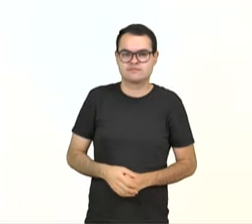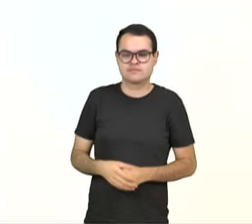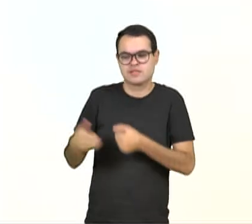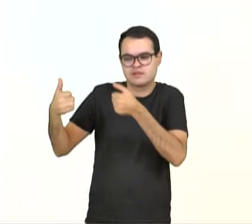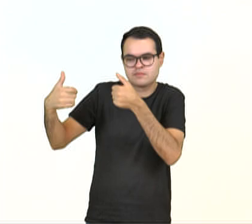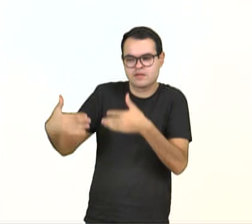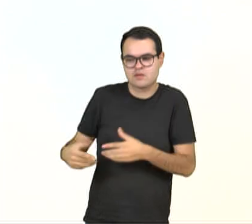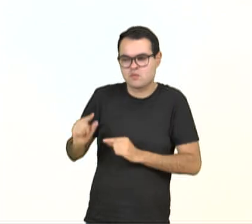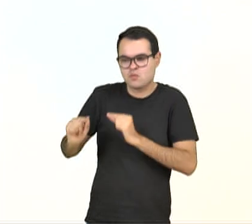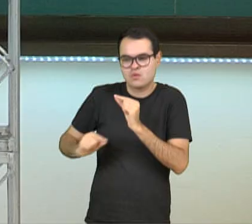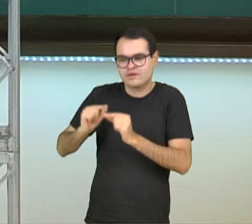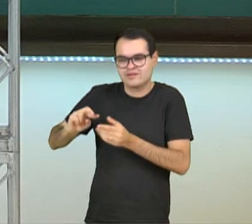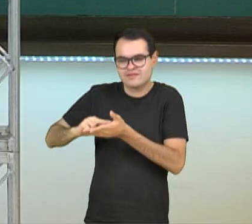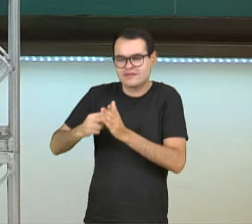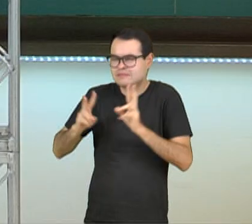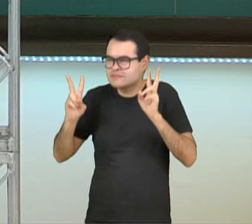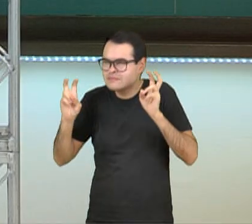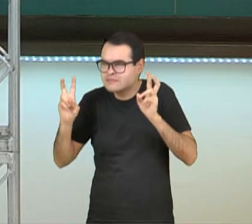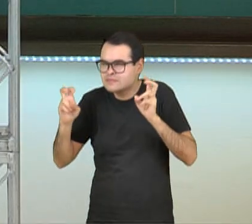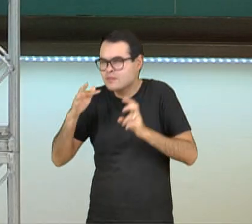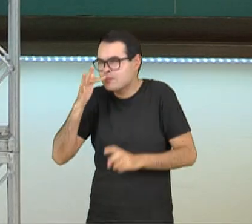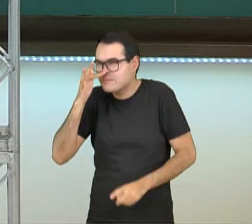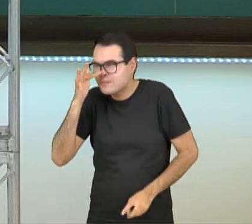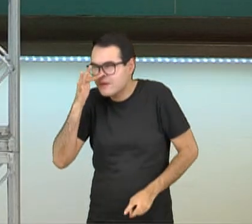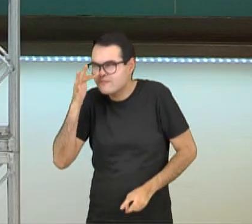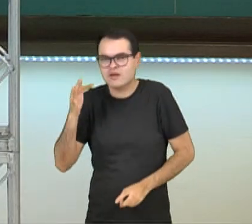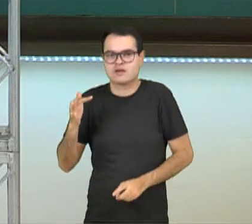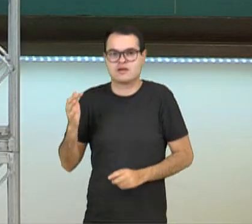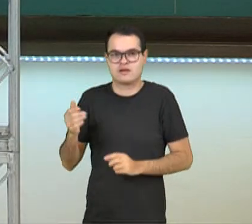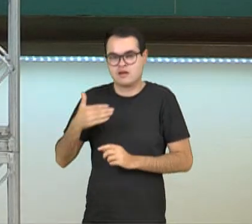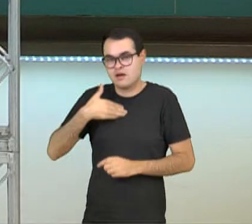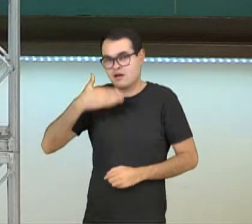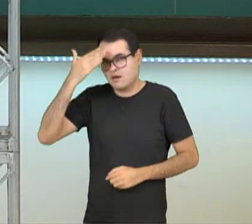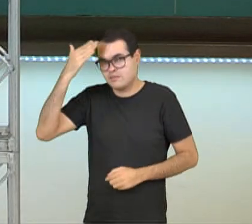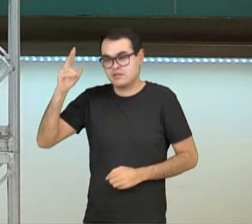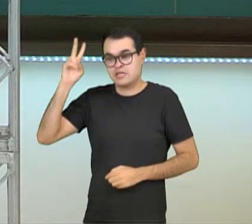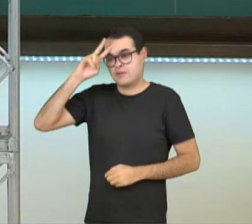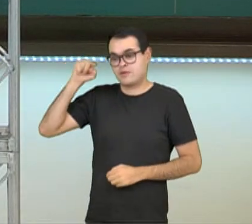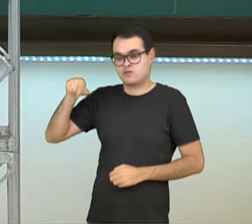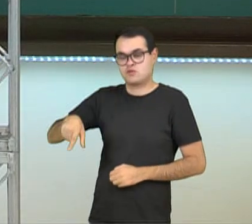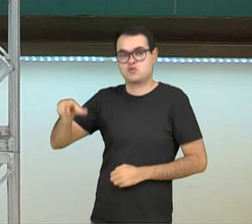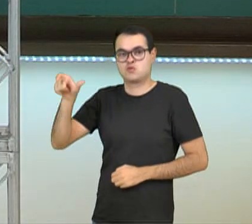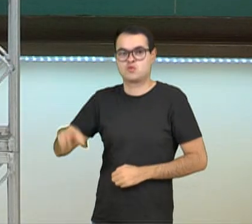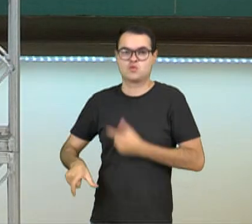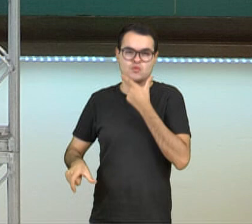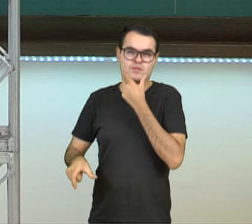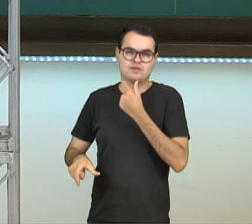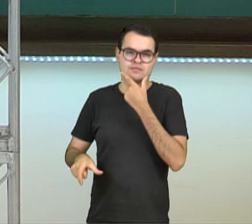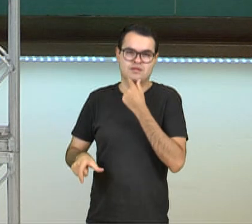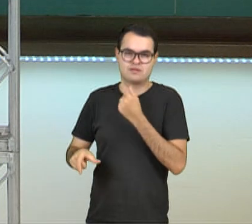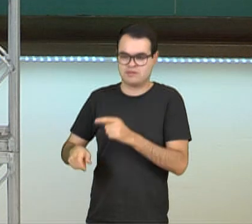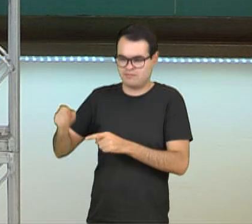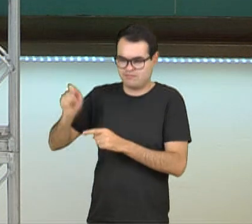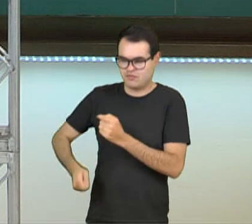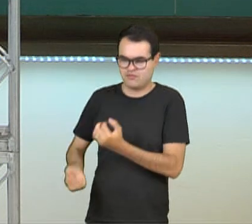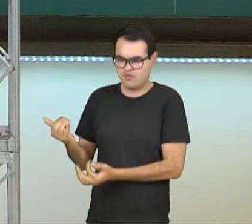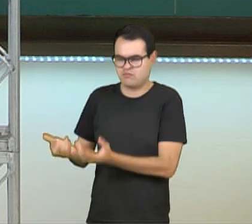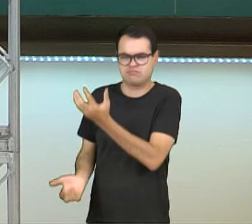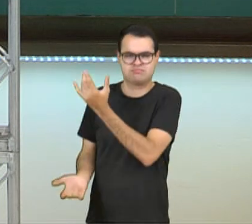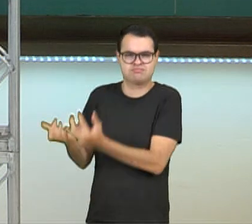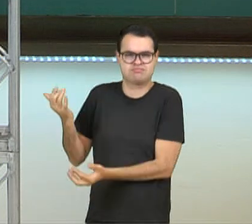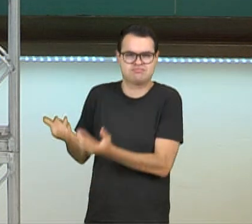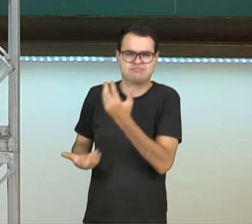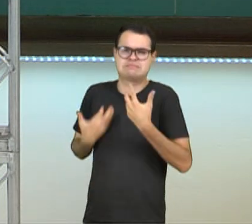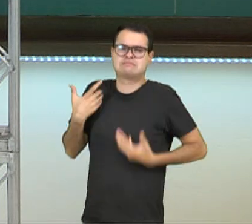que foi a Primavera Árabe. Lembrando daquele rapaz que, para conter o